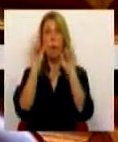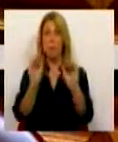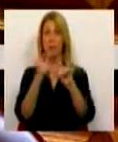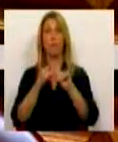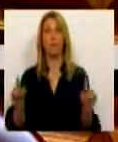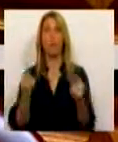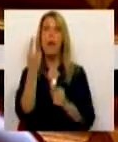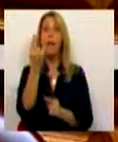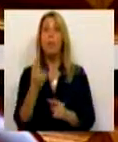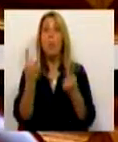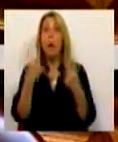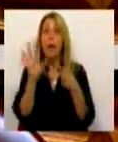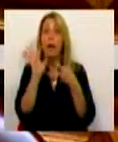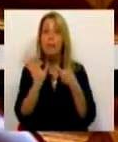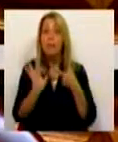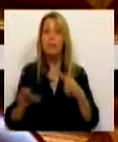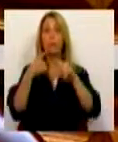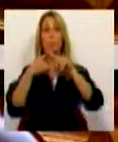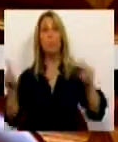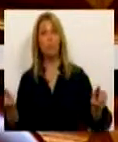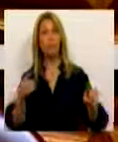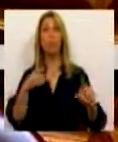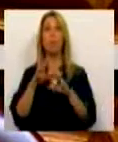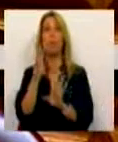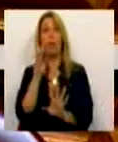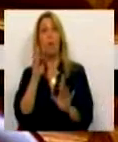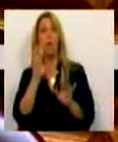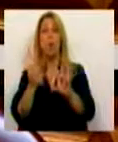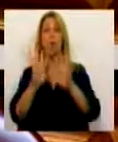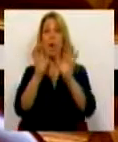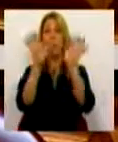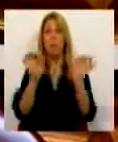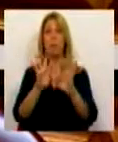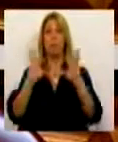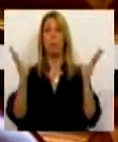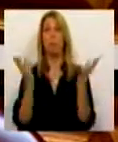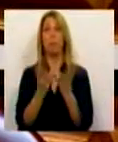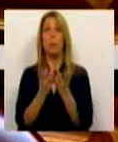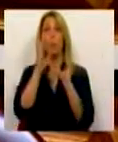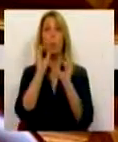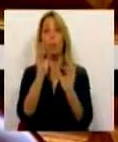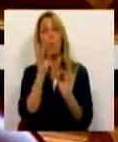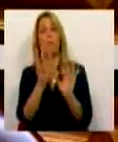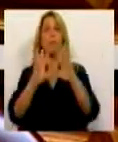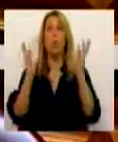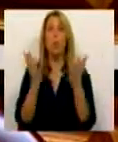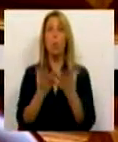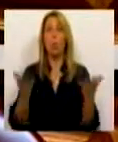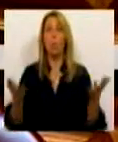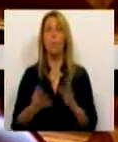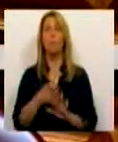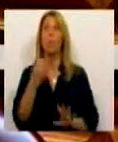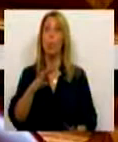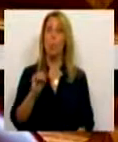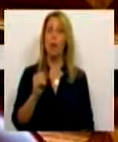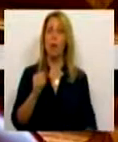suas especificidades e conceber uma visão global integrada do sistema educativo. O Grupo Parlamentar do Partido Socialista, porque reconhece a grandeza